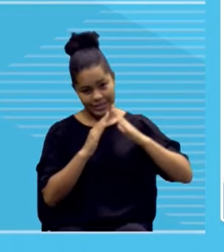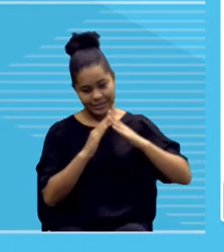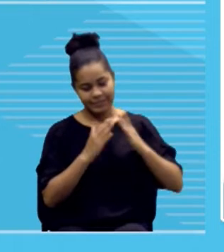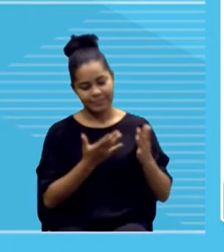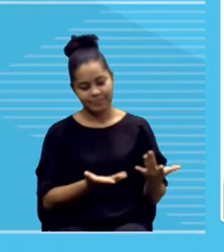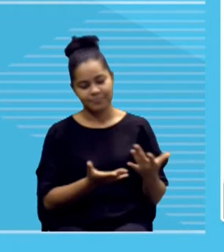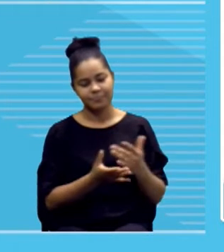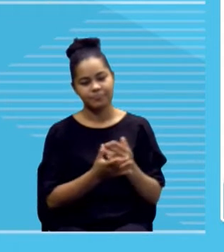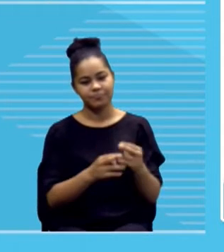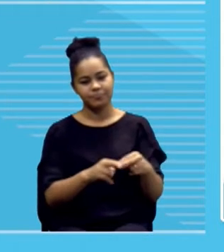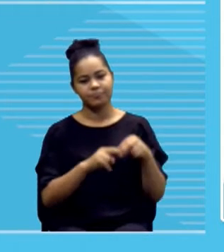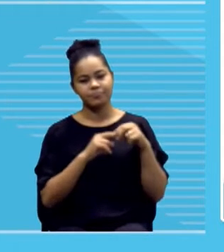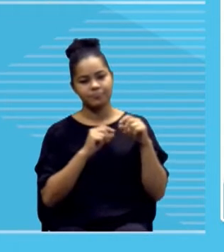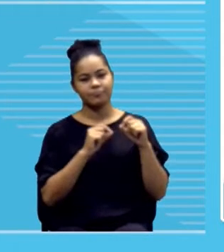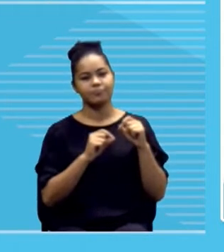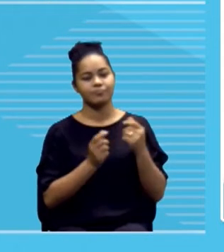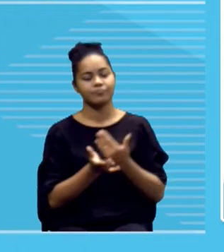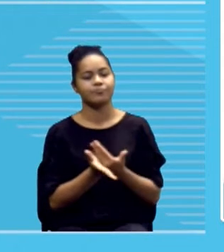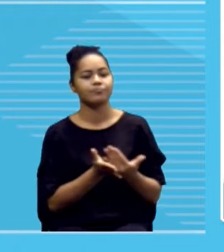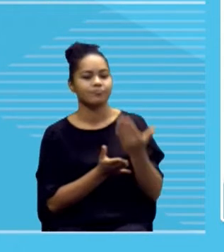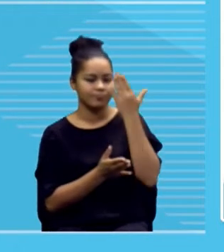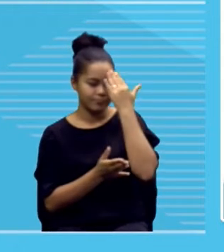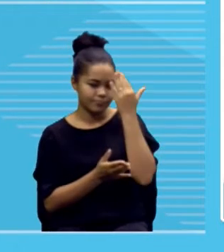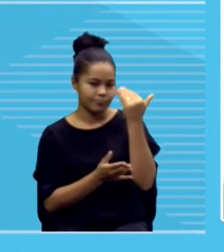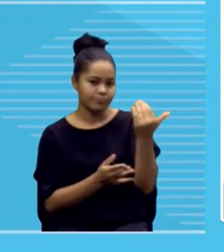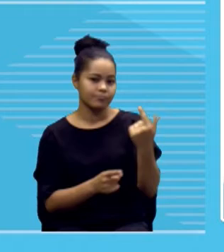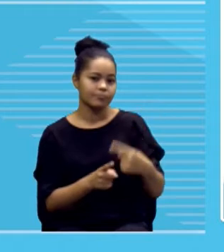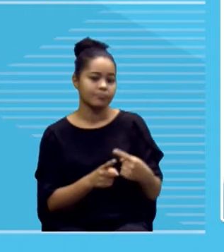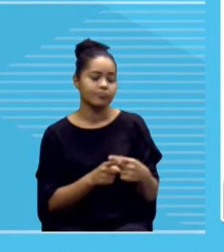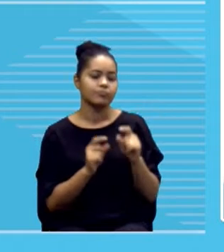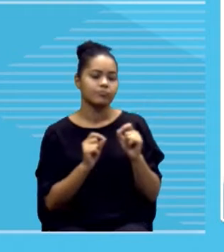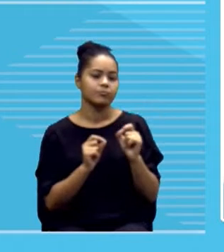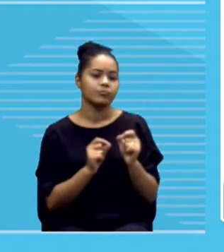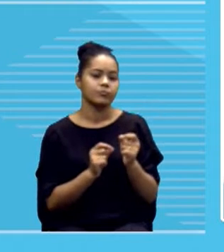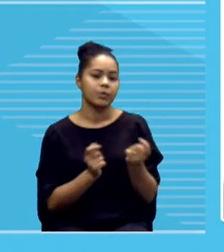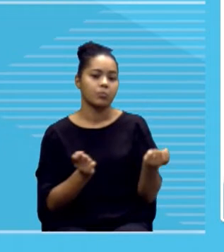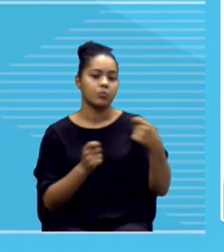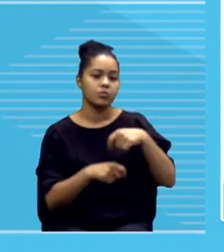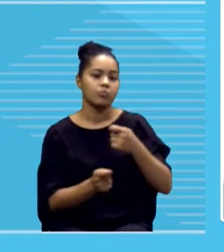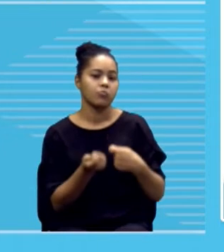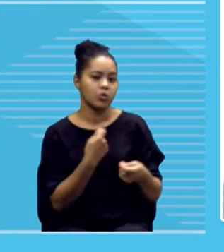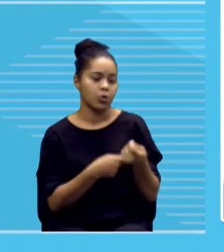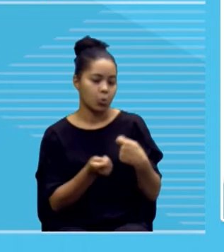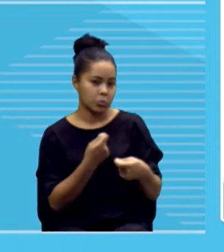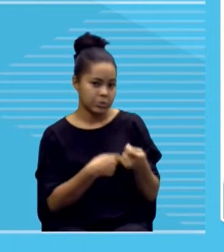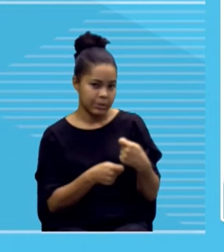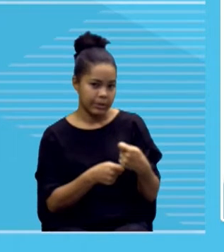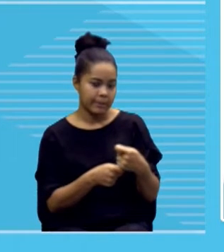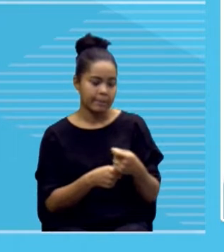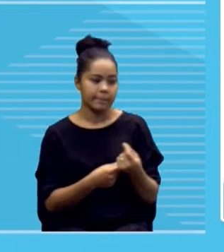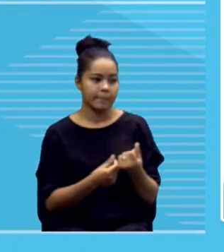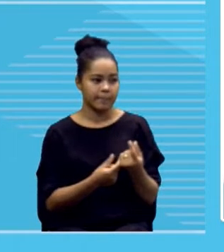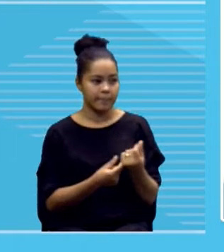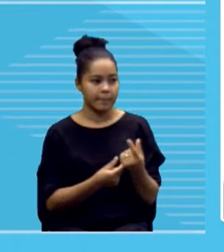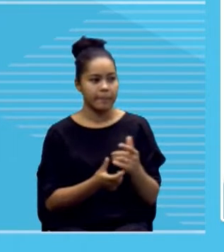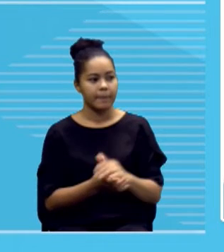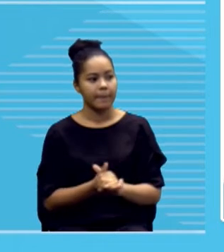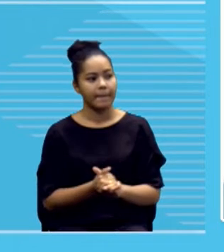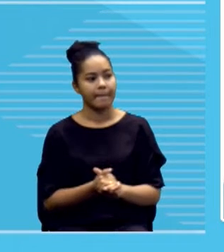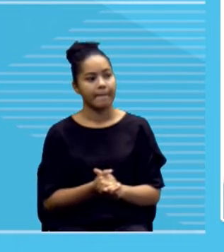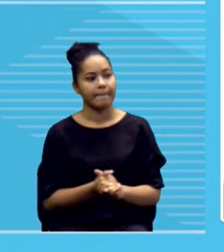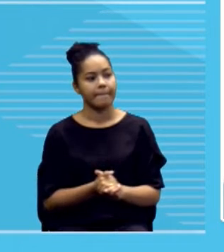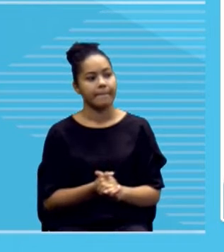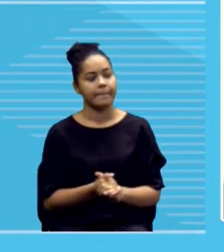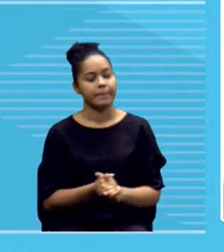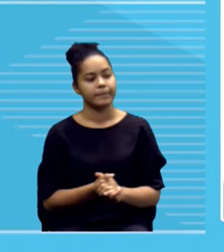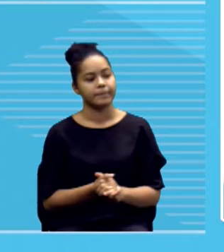muito, justamente por causa do retorno financeiro que ela produz, tá bom? Dados recentes, 2020, mostram que já são mais de